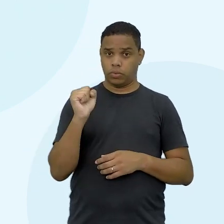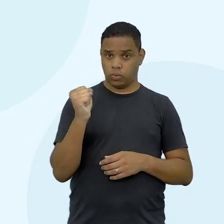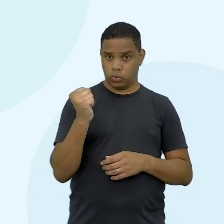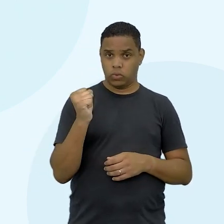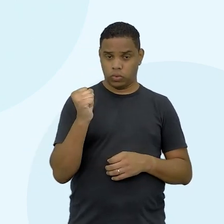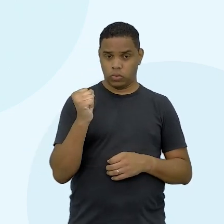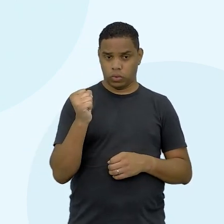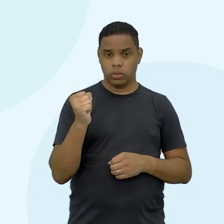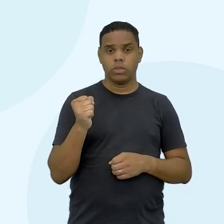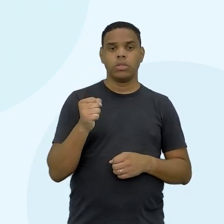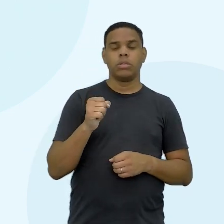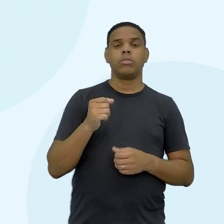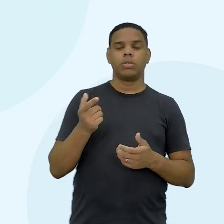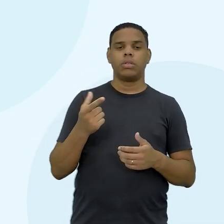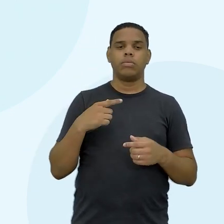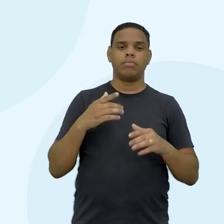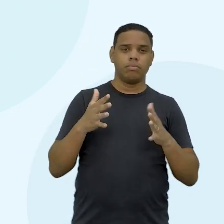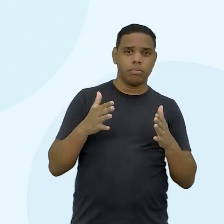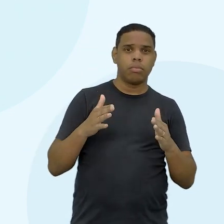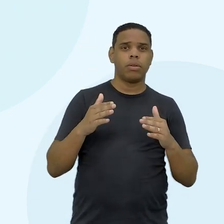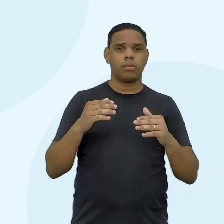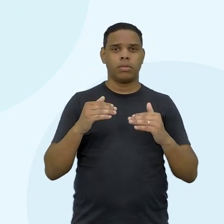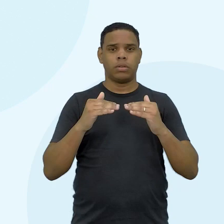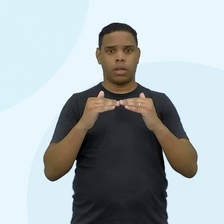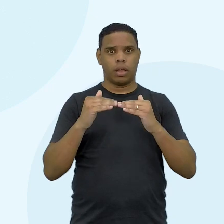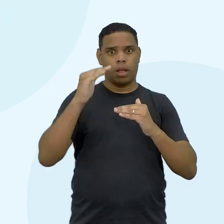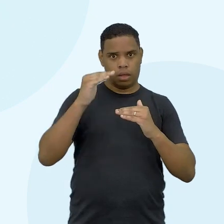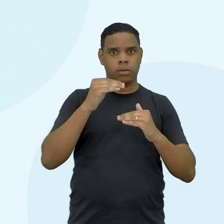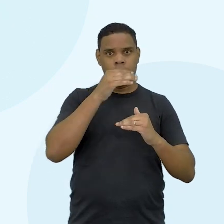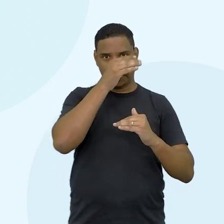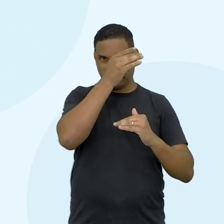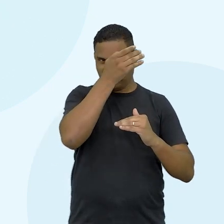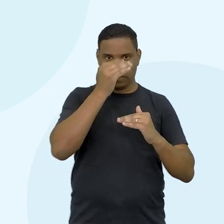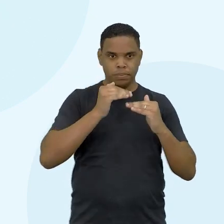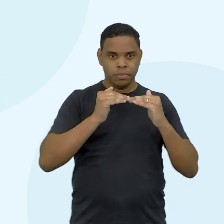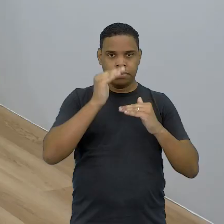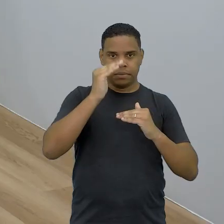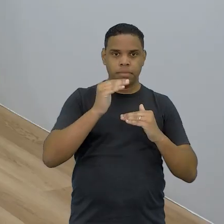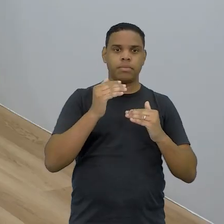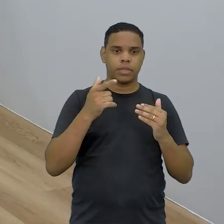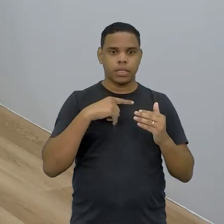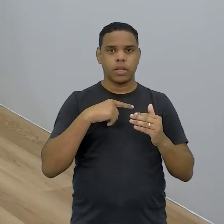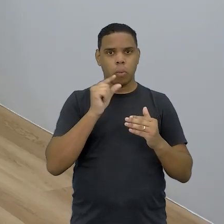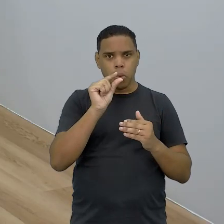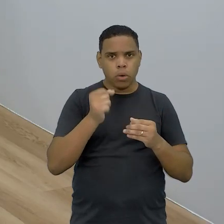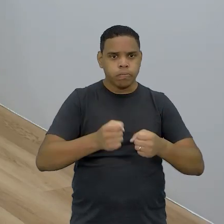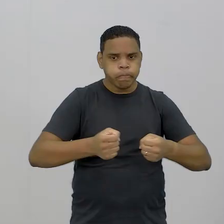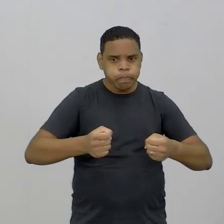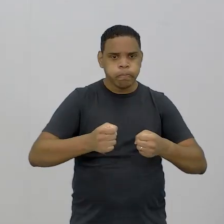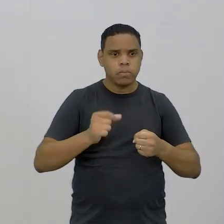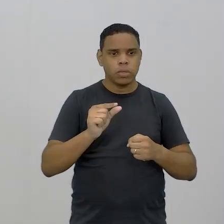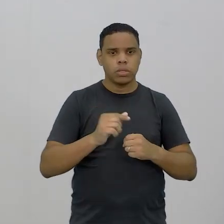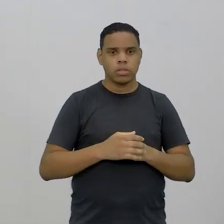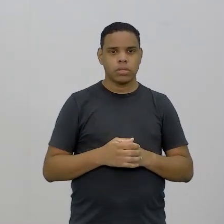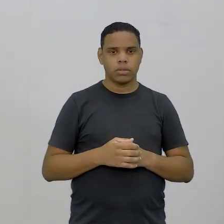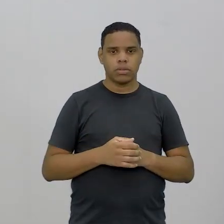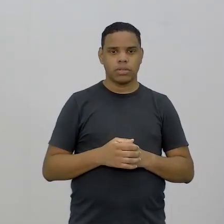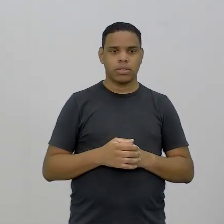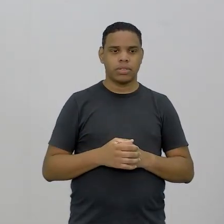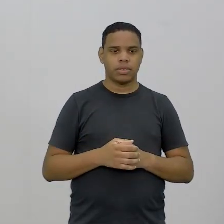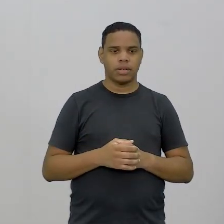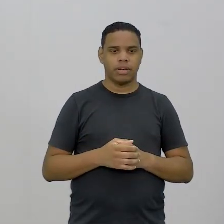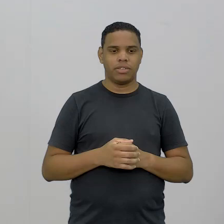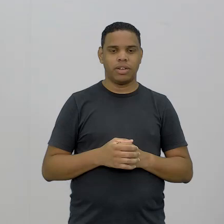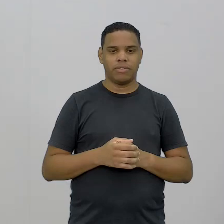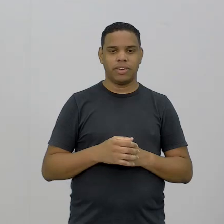28,8, né? Um IMC relativamente alto. Ela tá com um né? pequeno sobrepeso aí. Exatamente, ela tá aí com uma